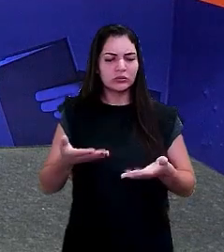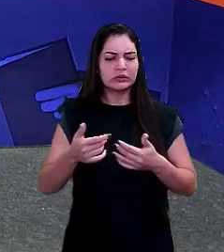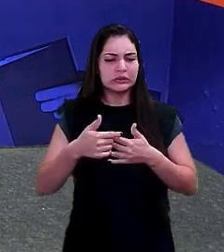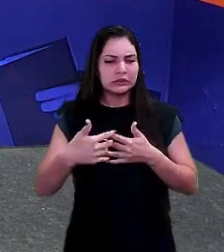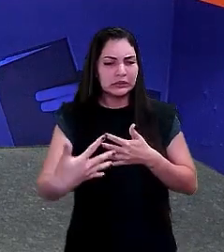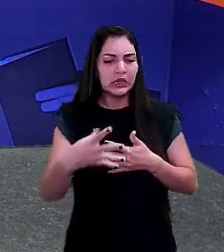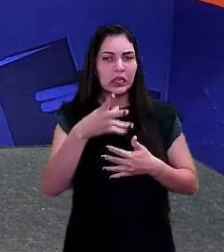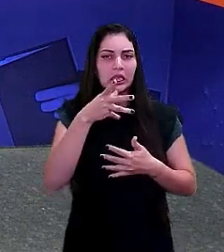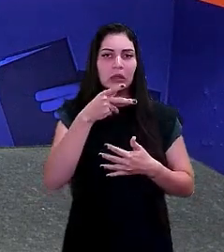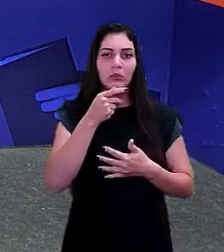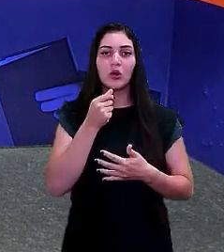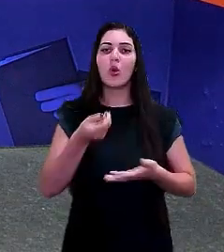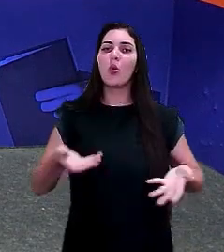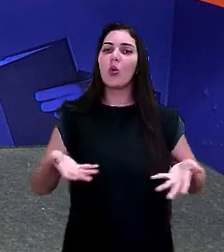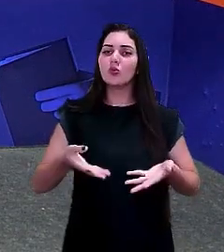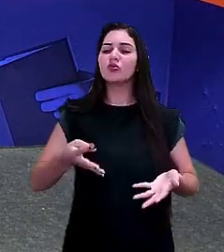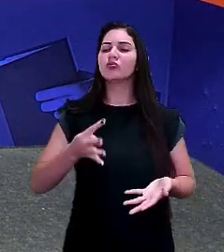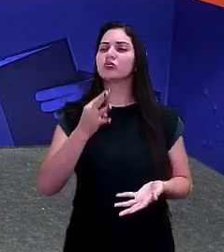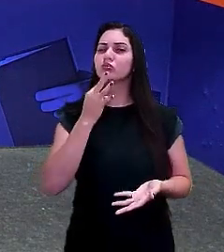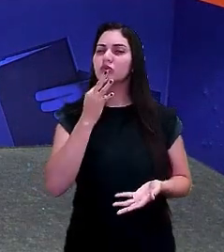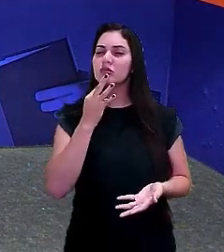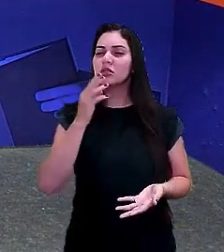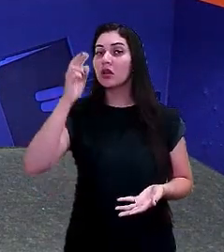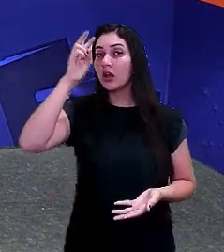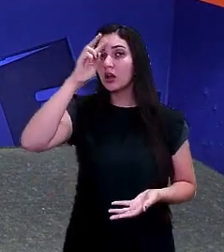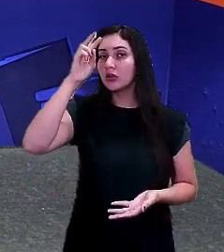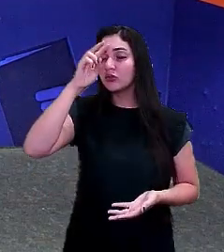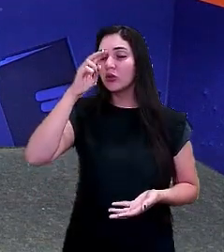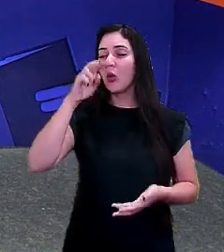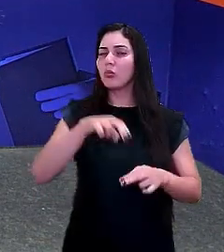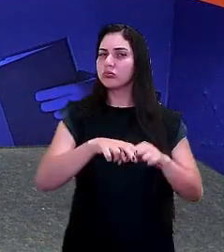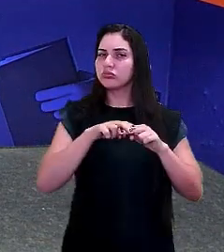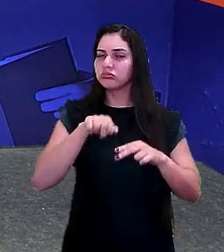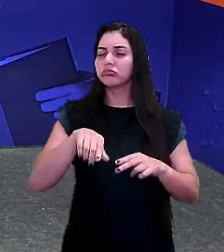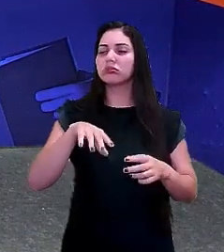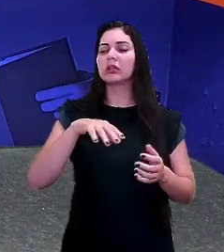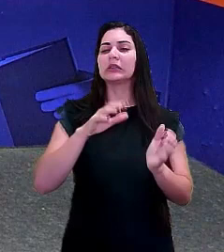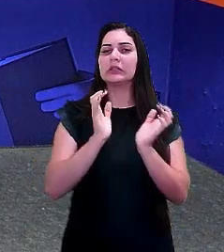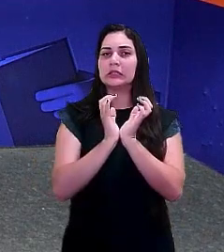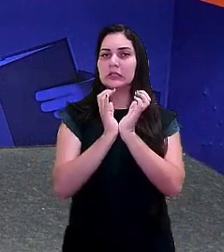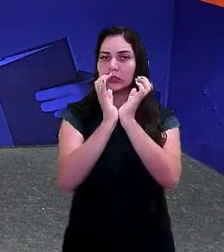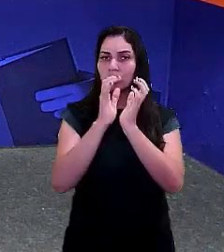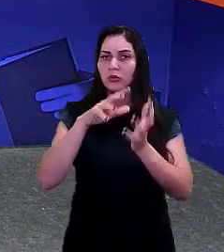vamos conhecer um pouquinho a história referente aos jogos da Copa do Mundo. Vamos lá?